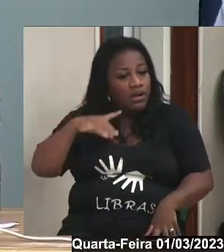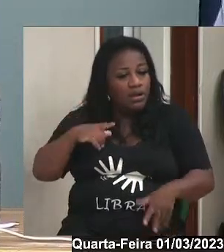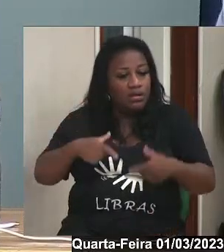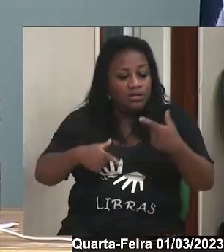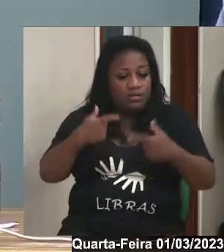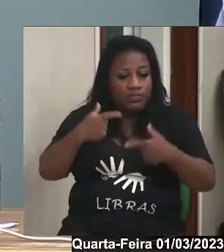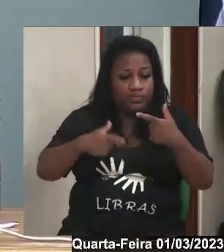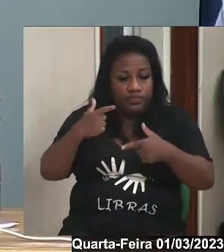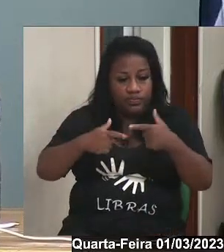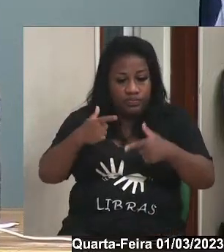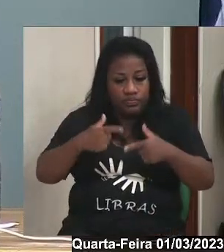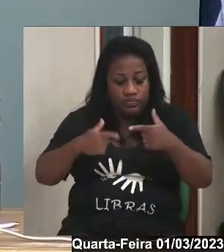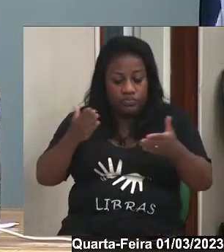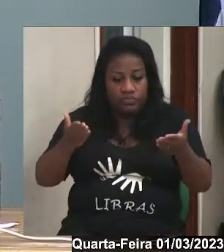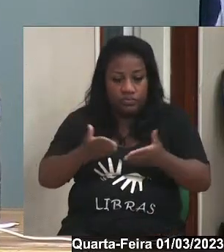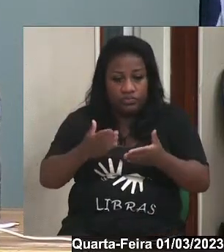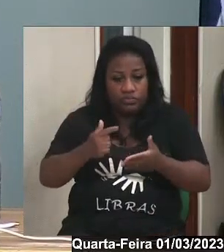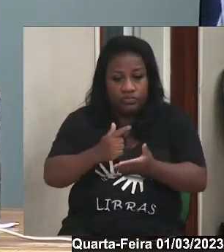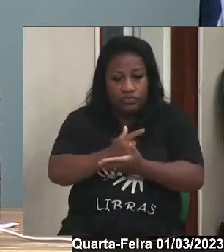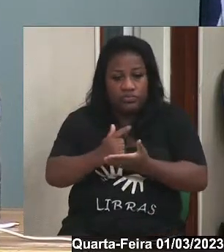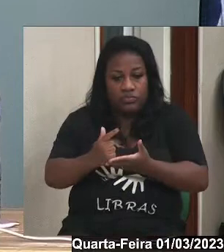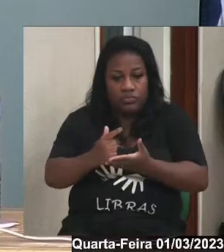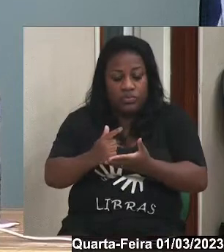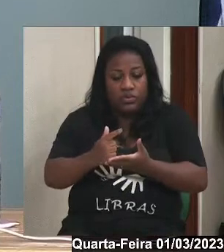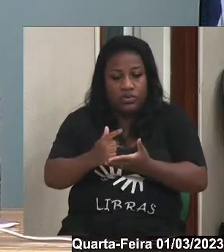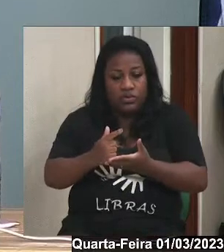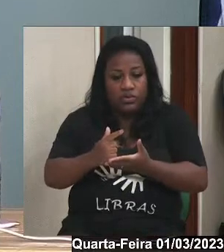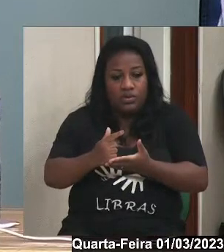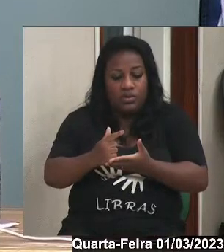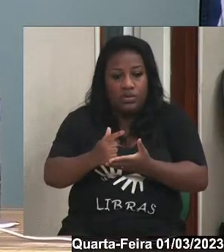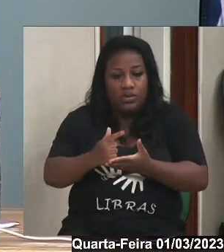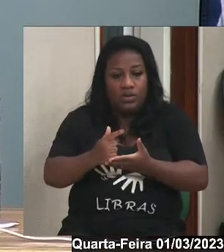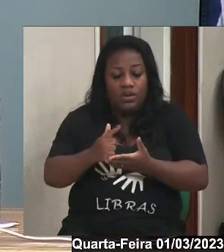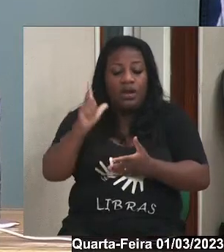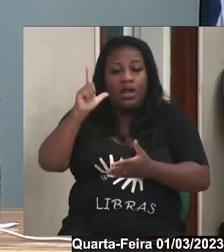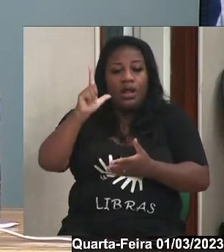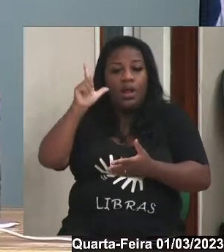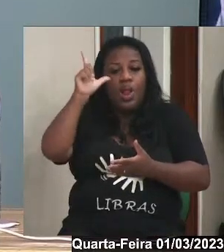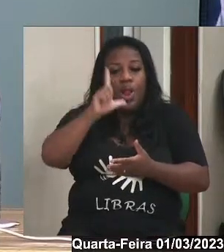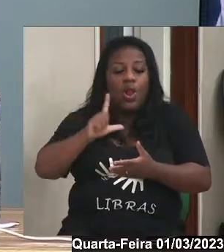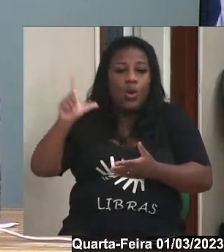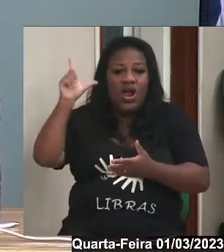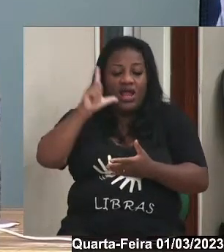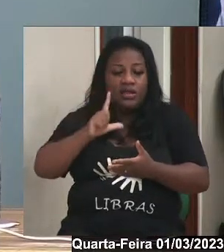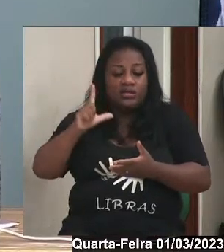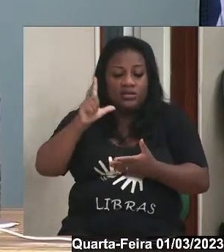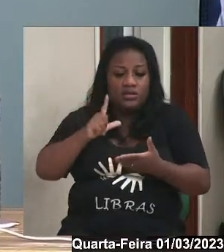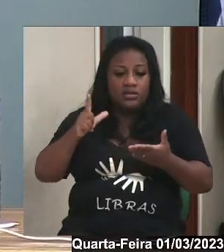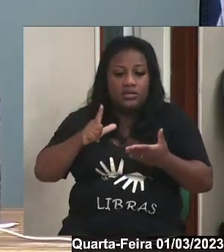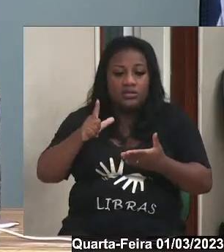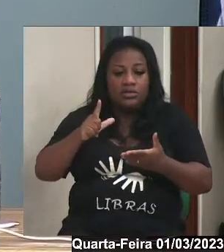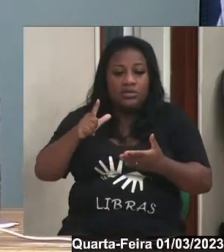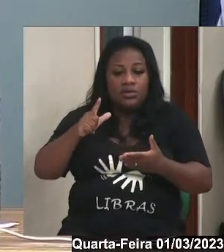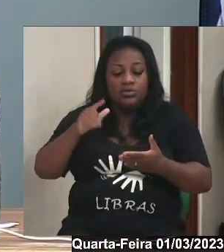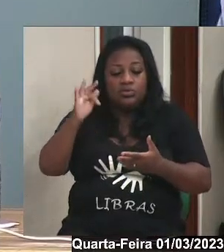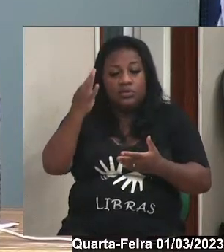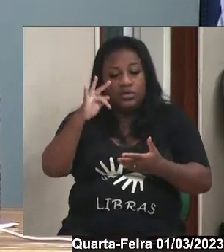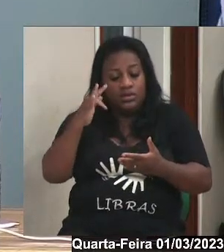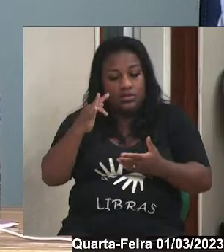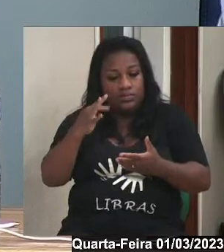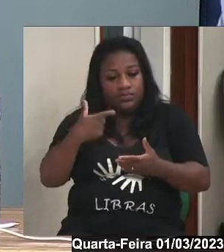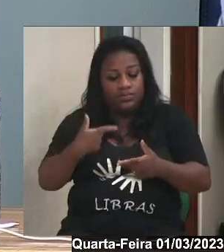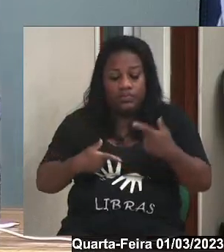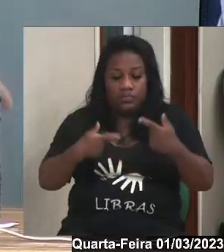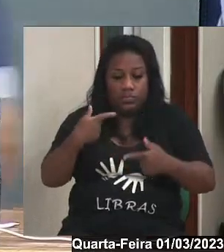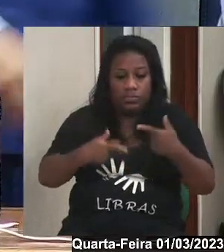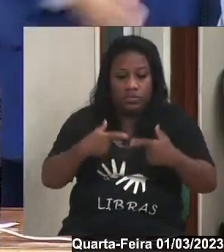sobre denominação de campo de futebol Denilson Barro de Assis, Dente, localizado em Rua Liberti, Marabá, Jardim Santa Teresa.